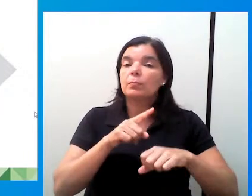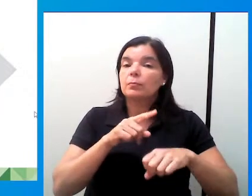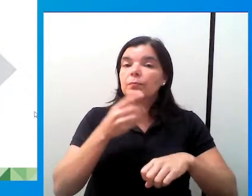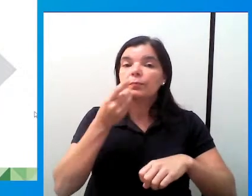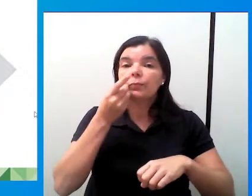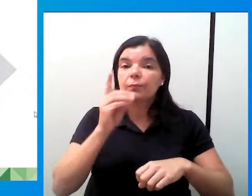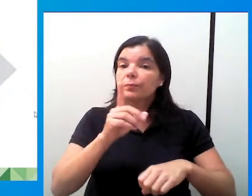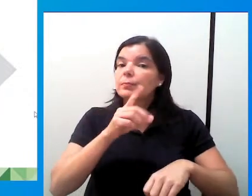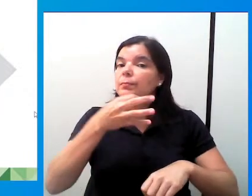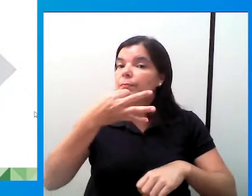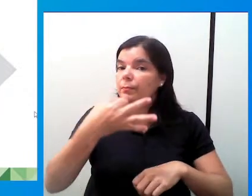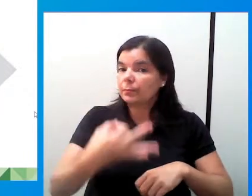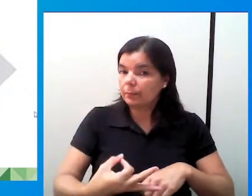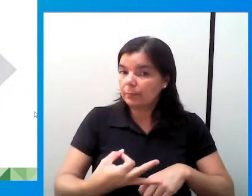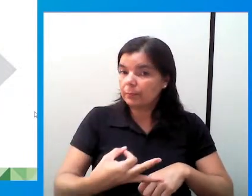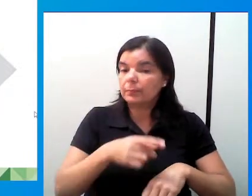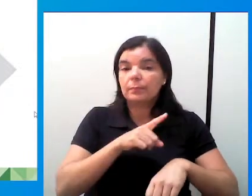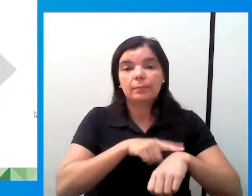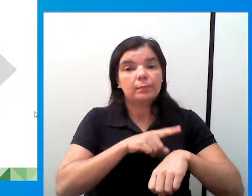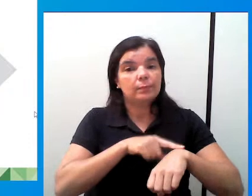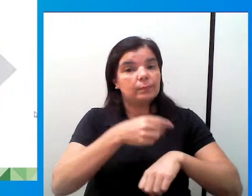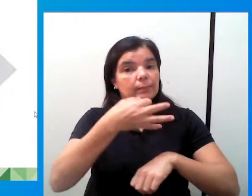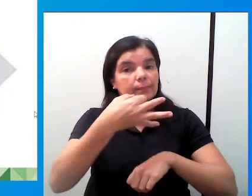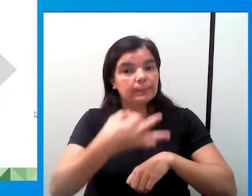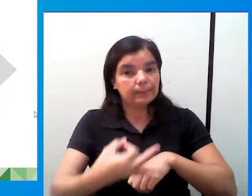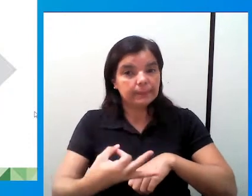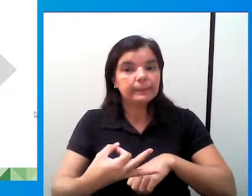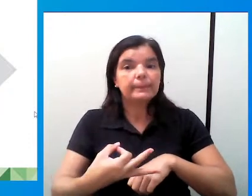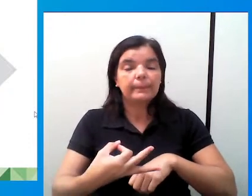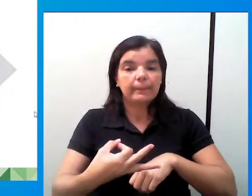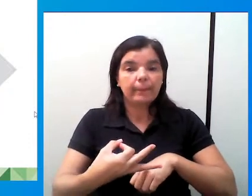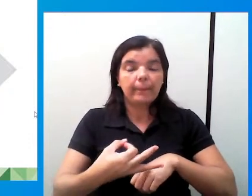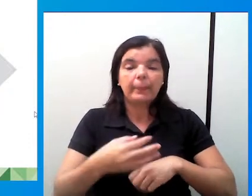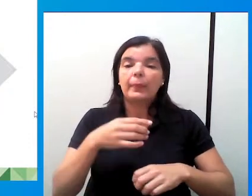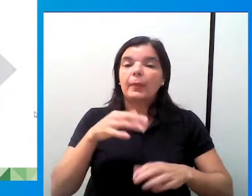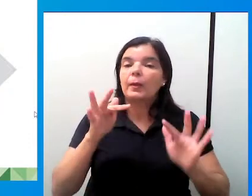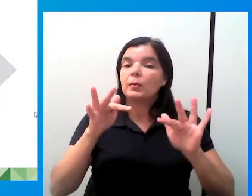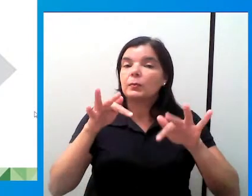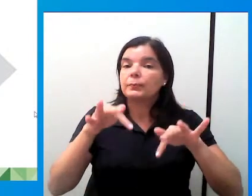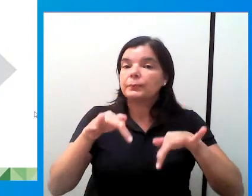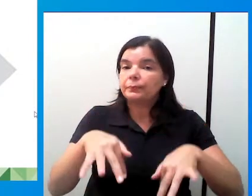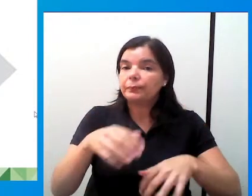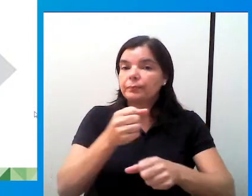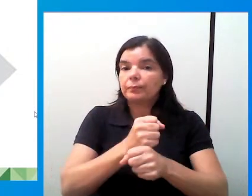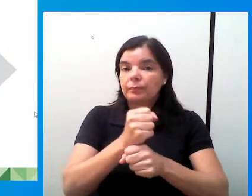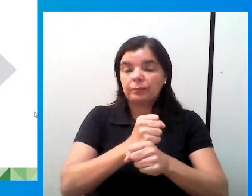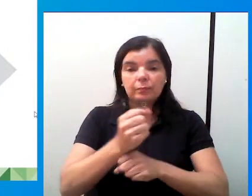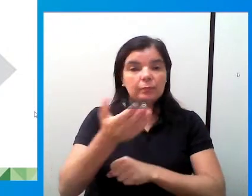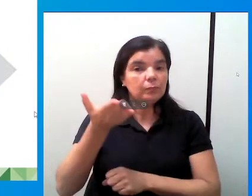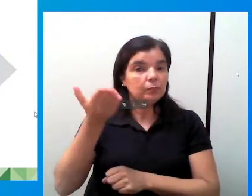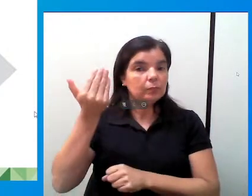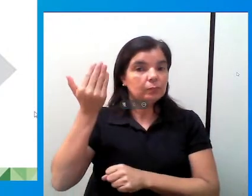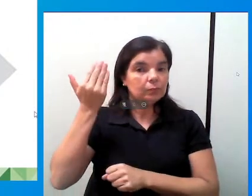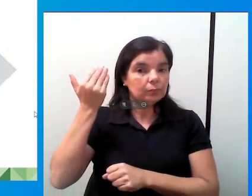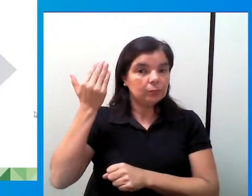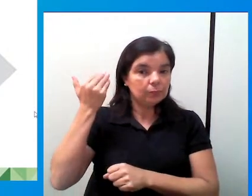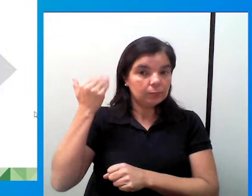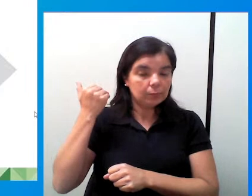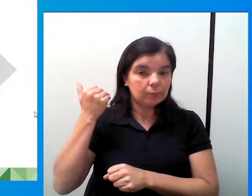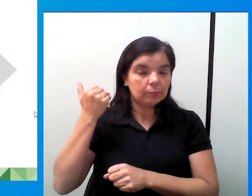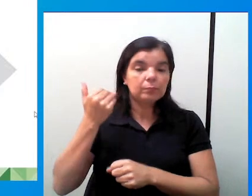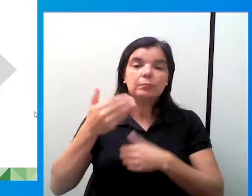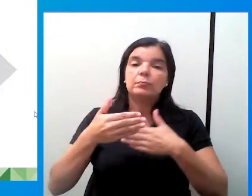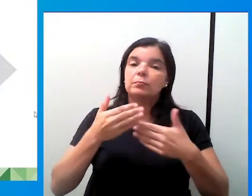importante evidenciar que nós tínhamos um prazo aqui até o final do ano passado, mas em função da pandemia ele foi estendido até o final desse